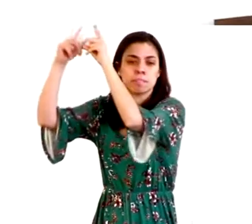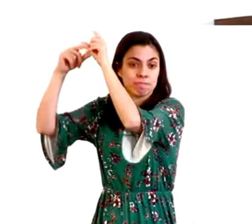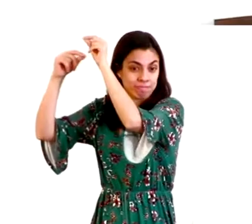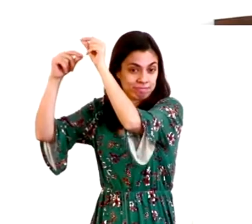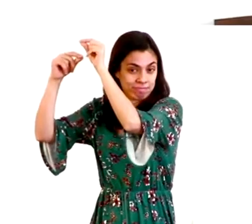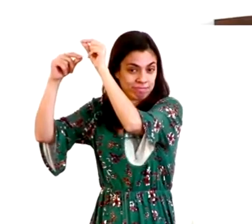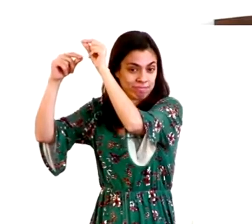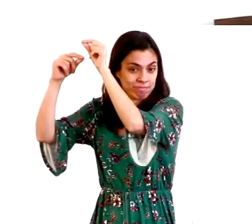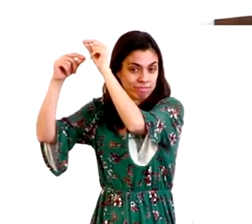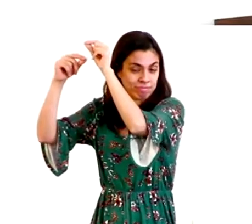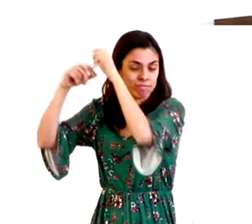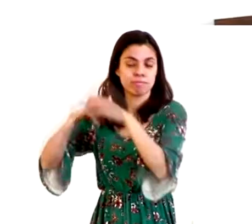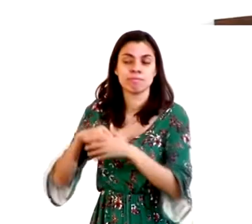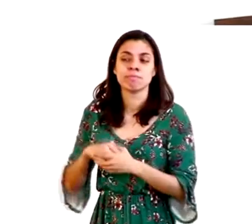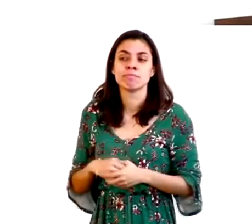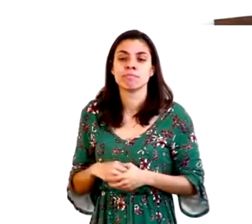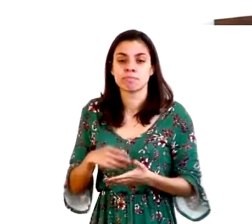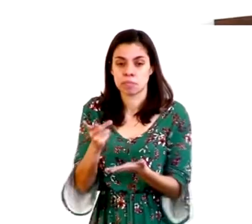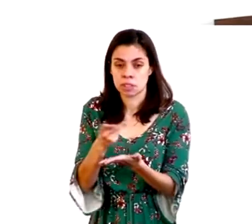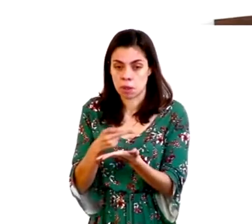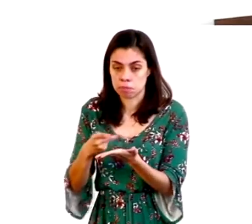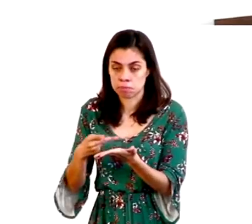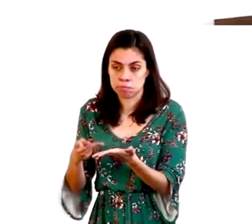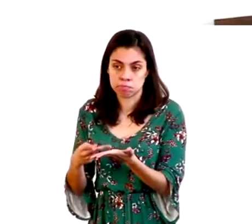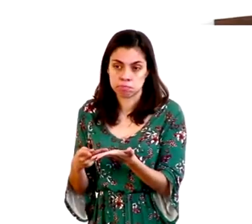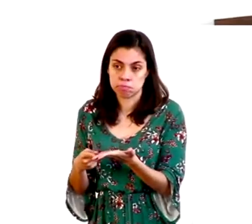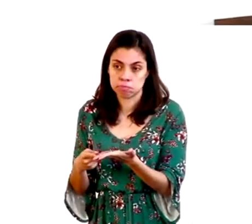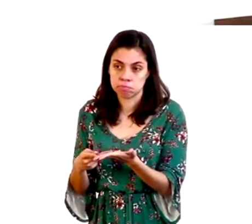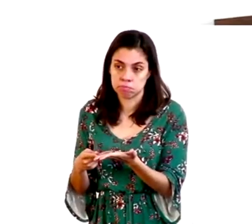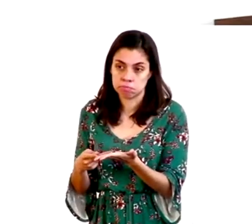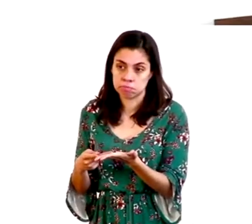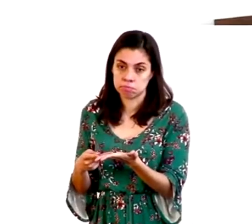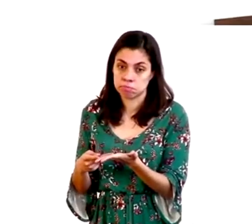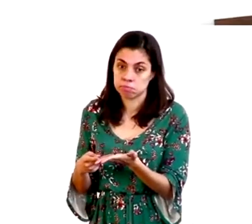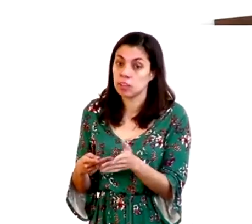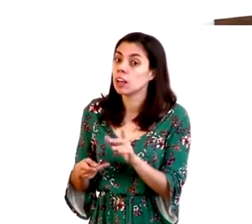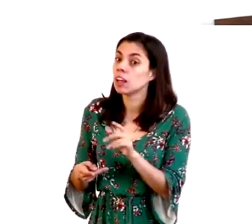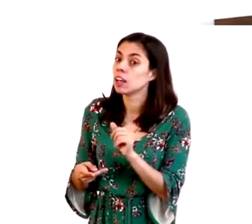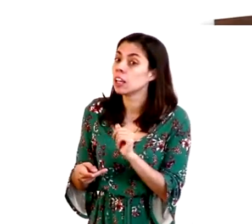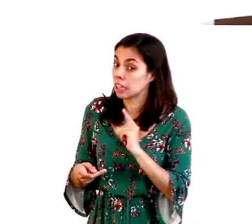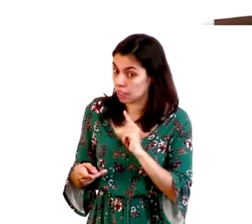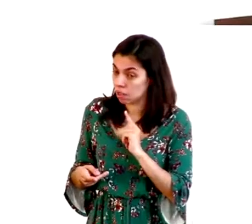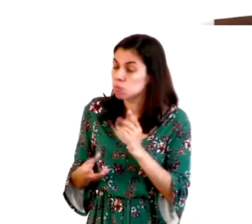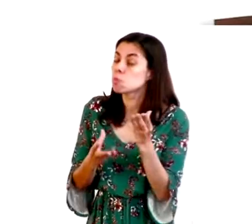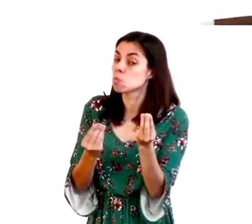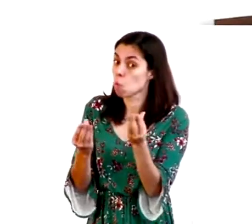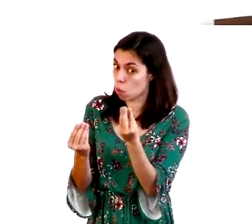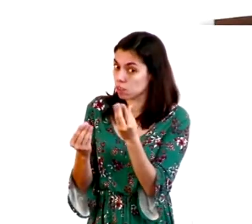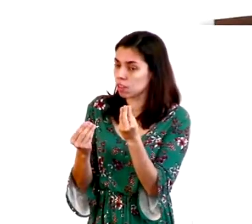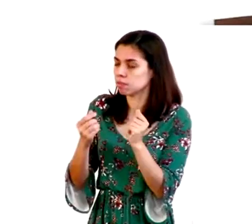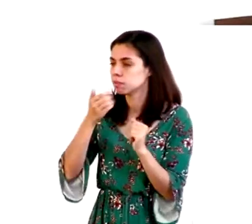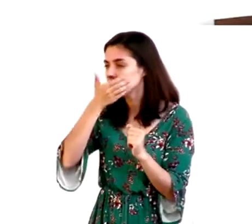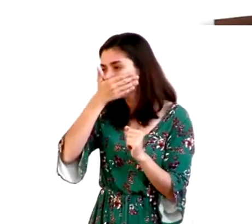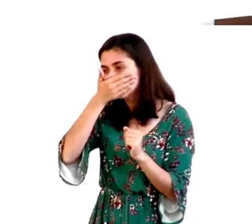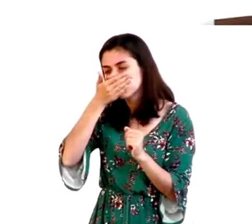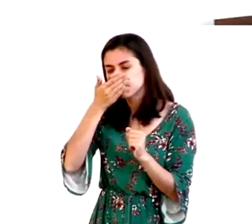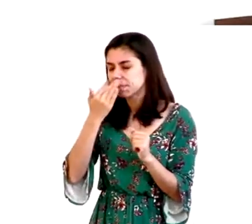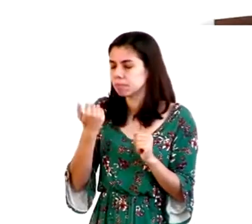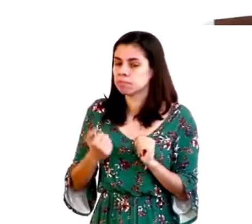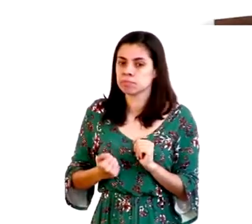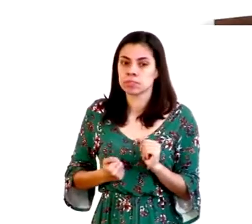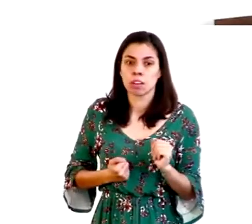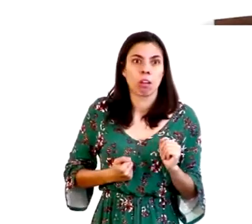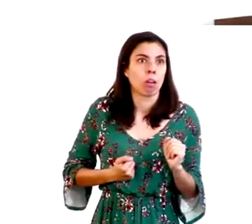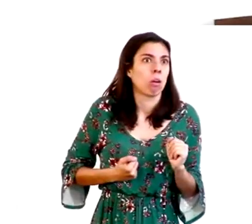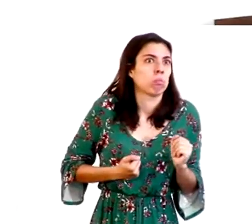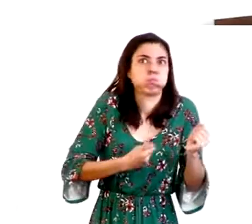estrelas, e vocês sabem que existem muitas estrelas. Algumas semanas atrás, eu falei mais ou